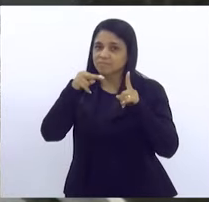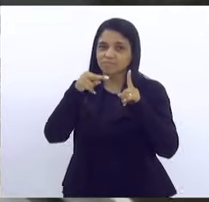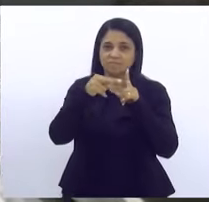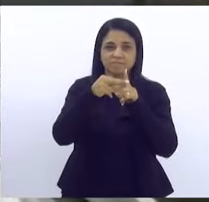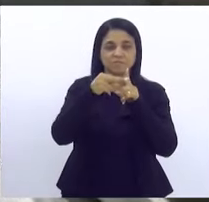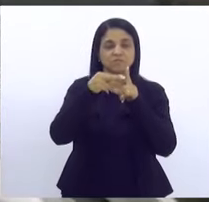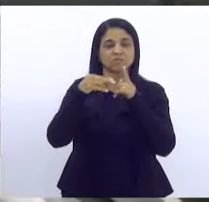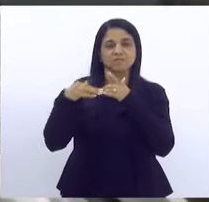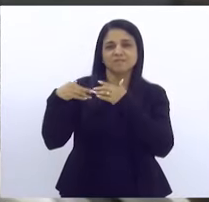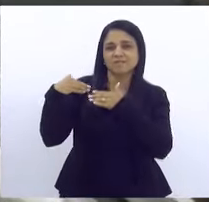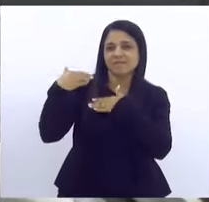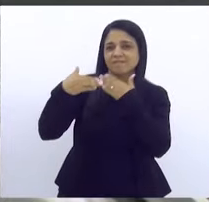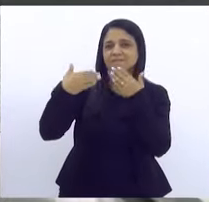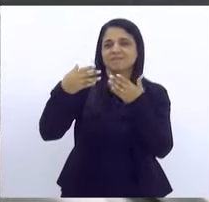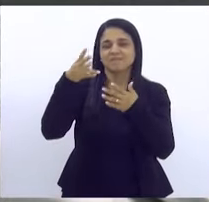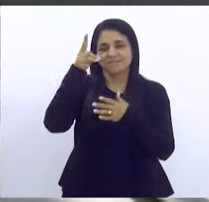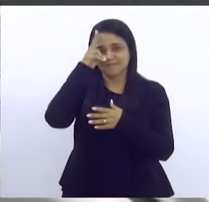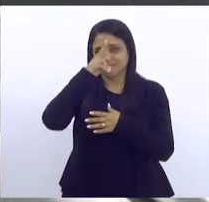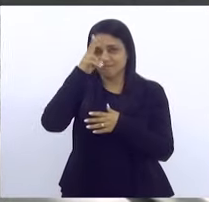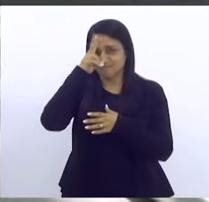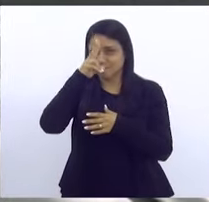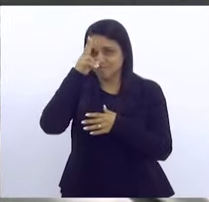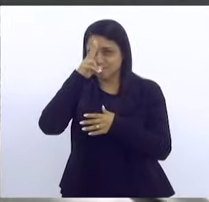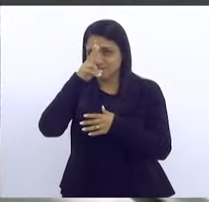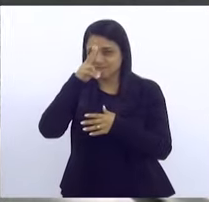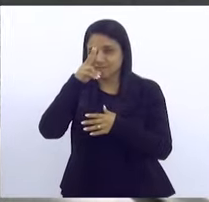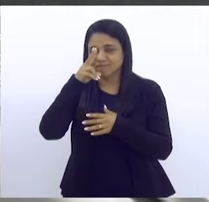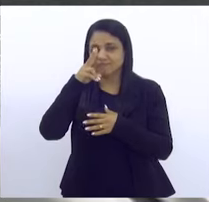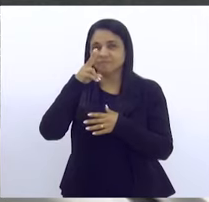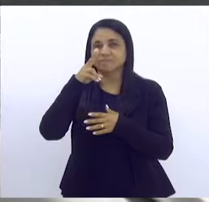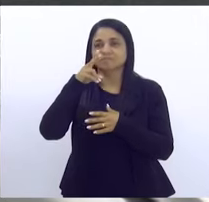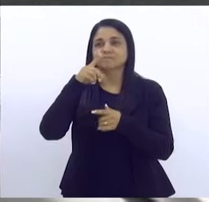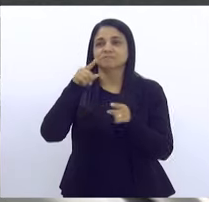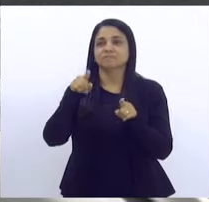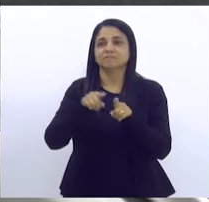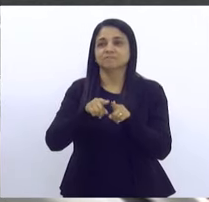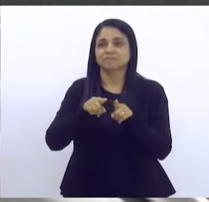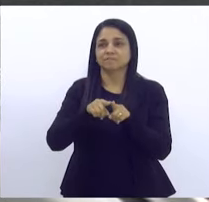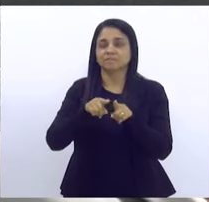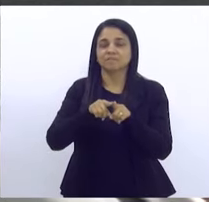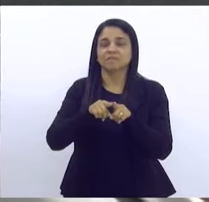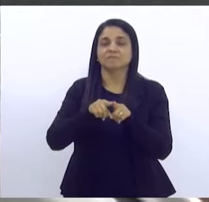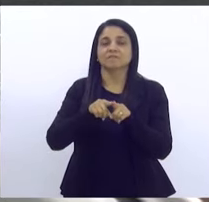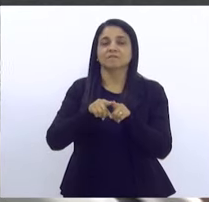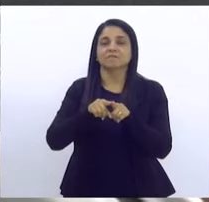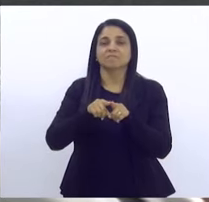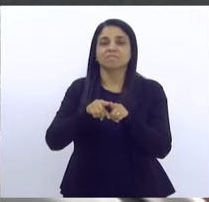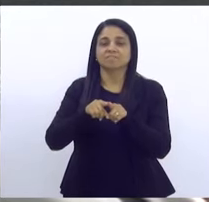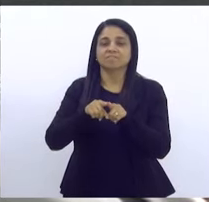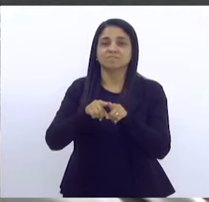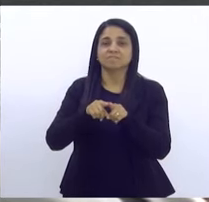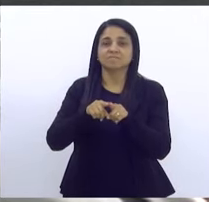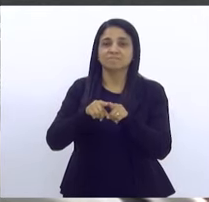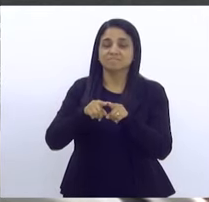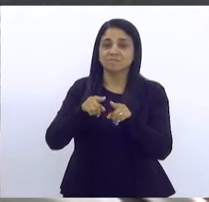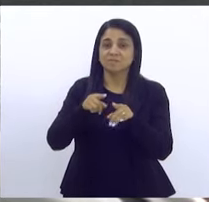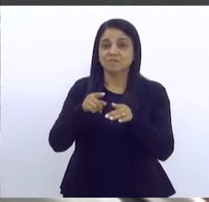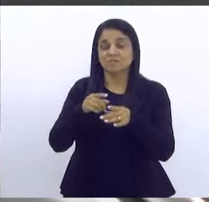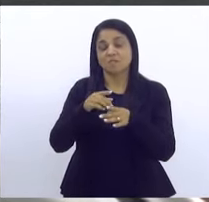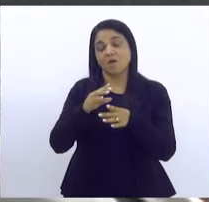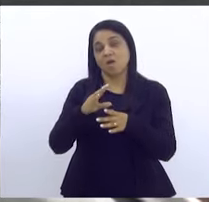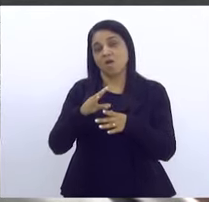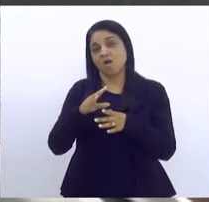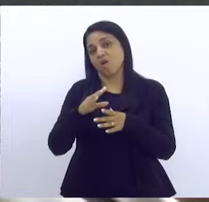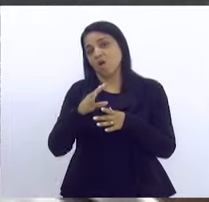da história, a profundidade de campo que vai ser impressa numa determinada obra, são, em